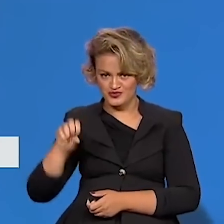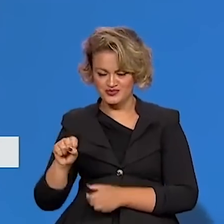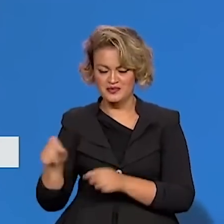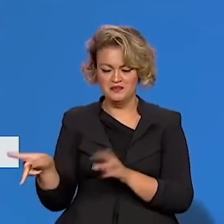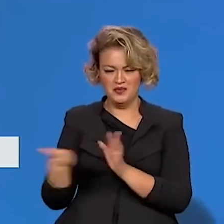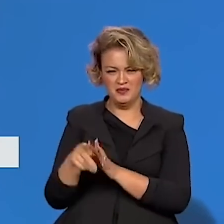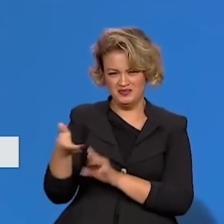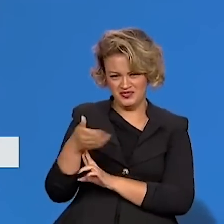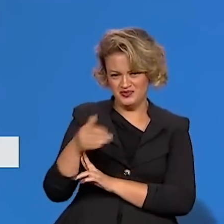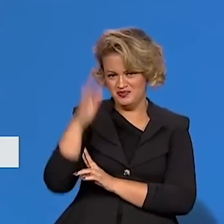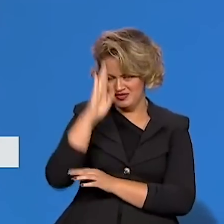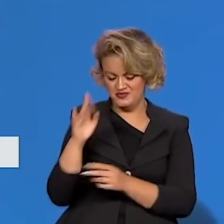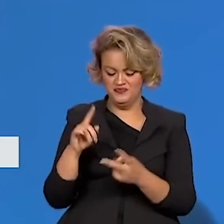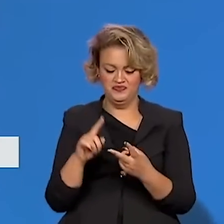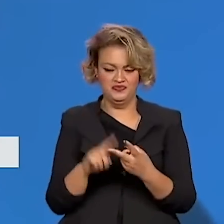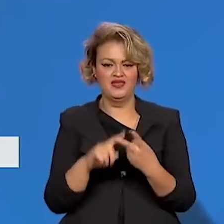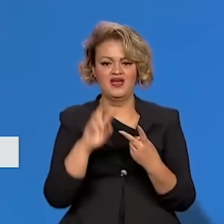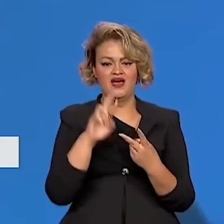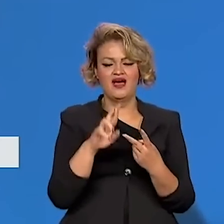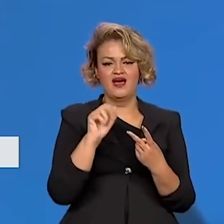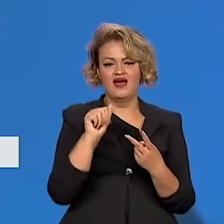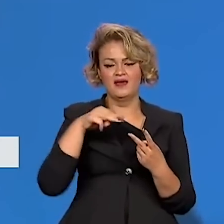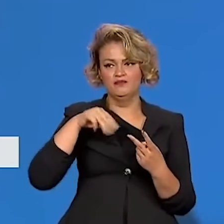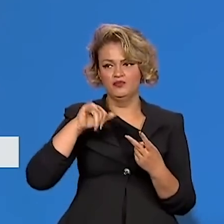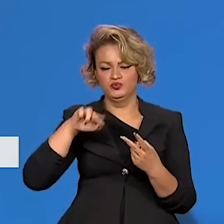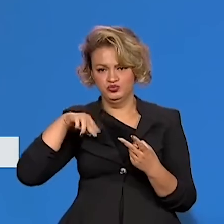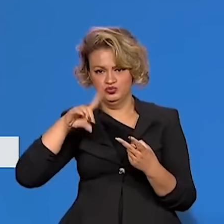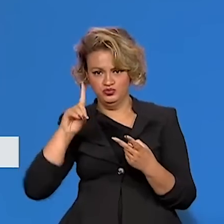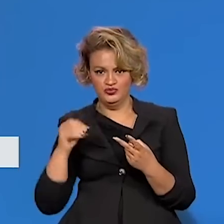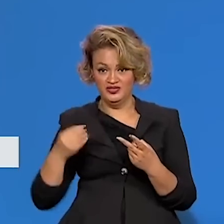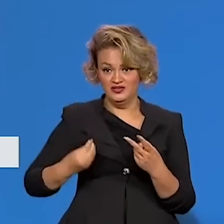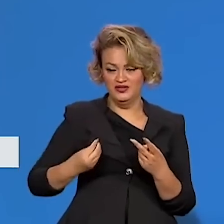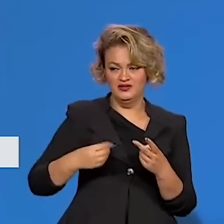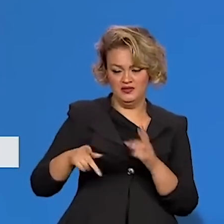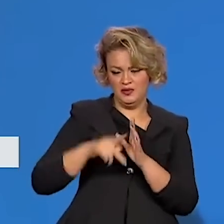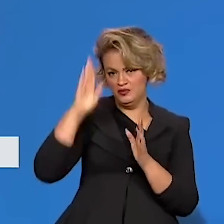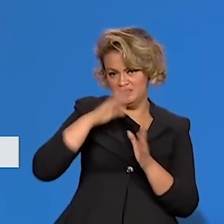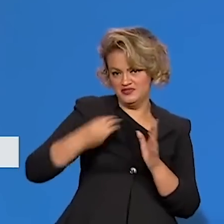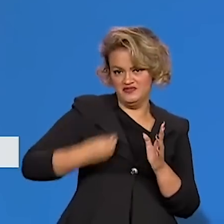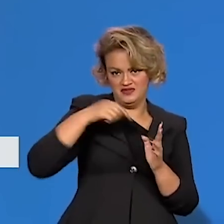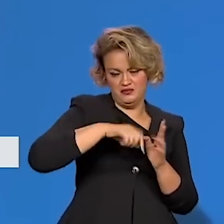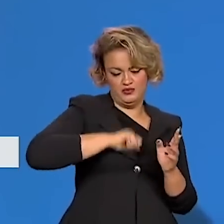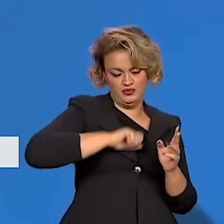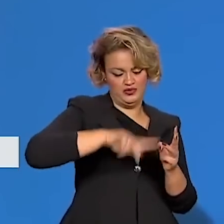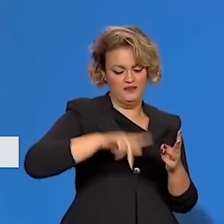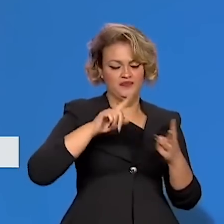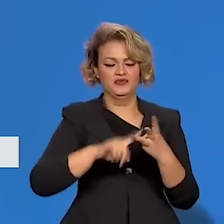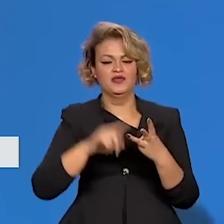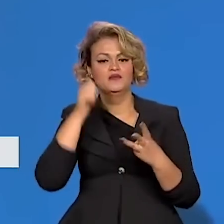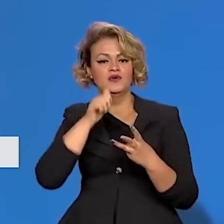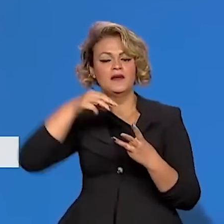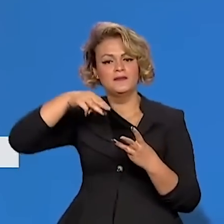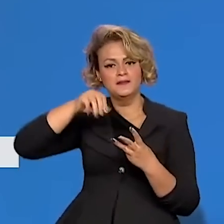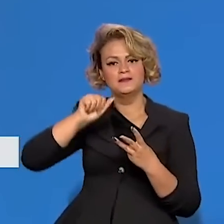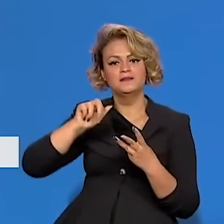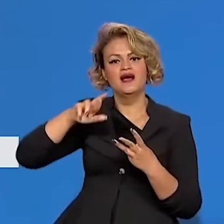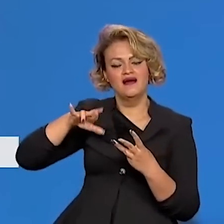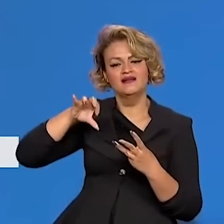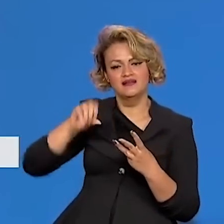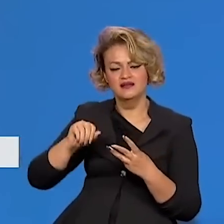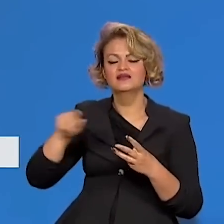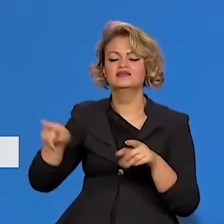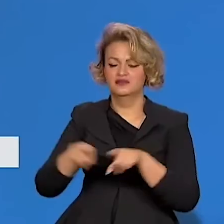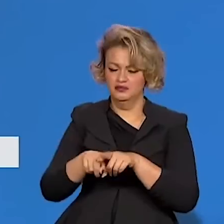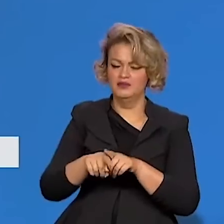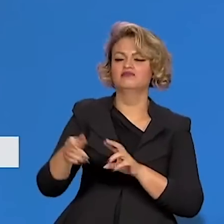Brasil o seu Raimundo carreira embaixador do Brasil em Portugal a Embaixadora Maria Estela Brasil Frota Consul Geraldo